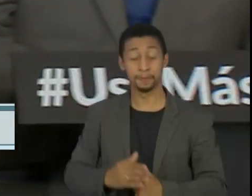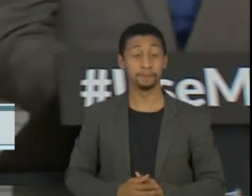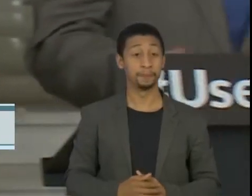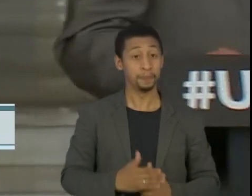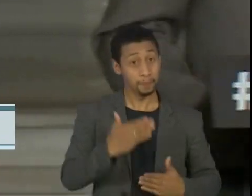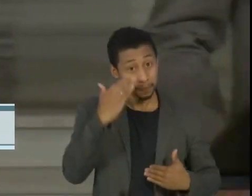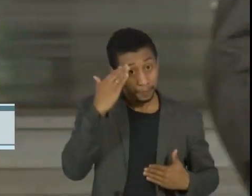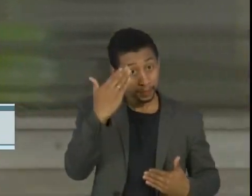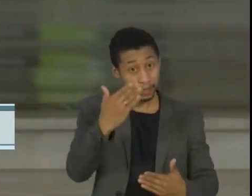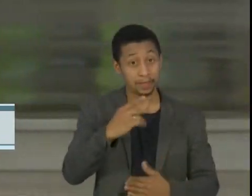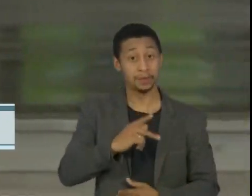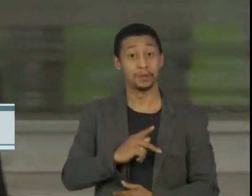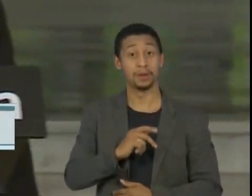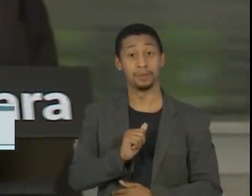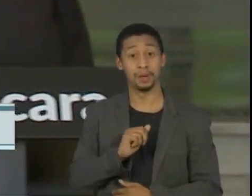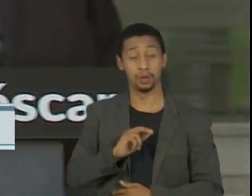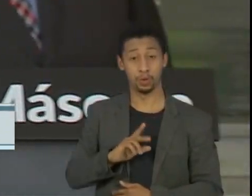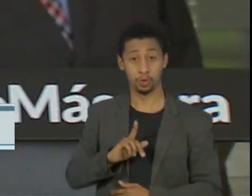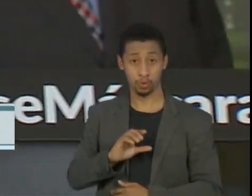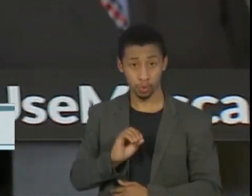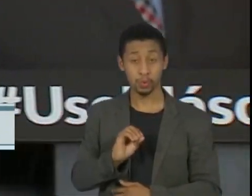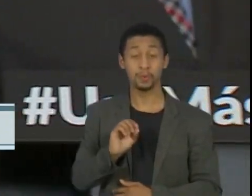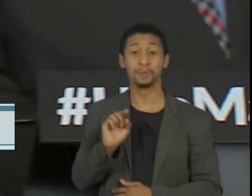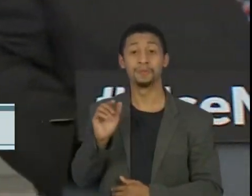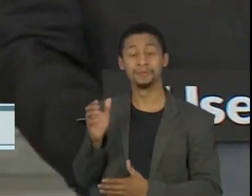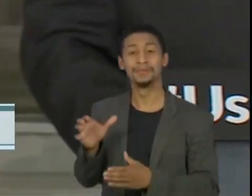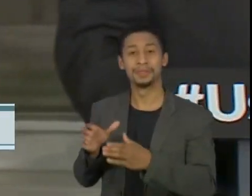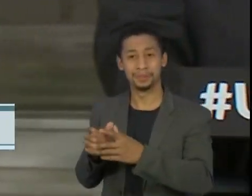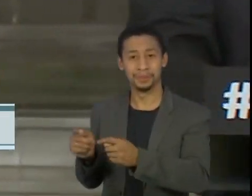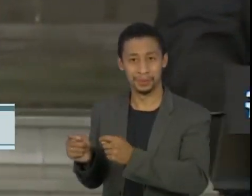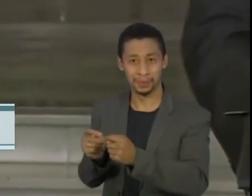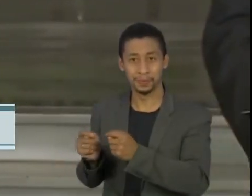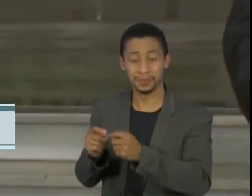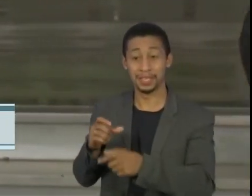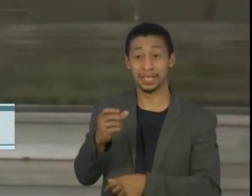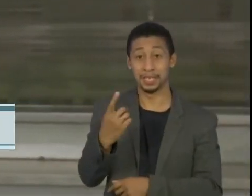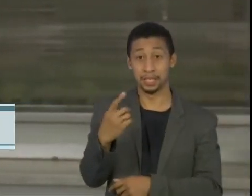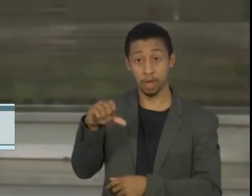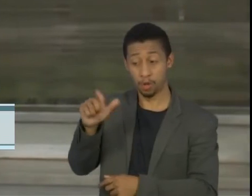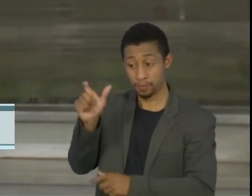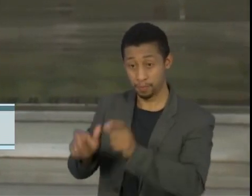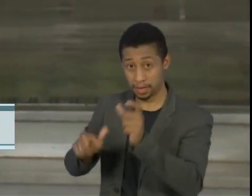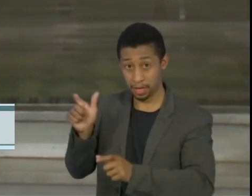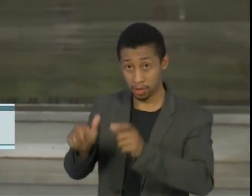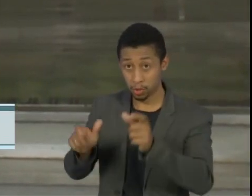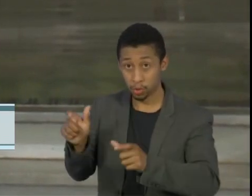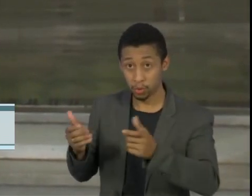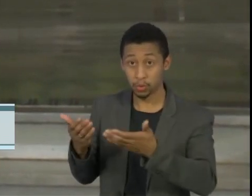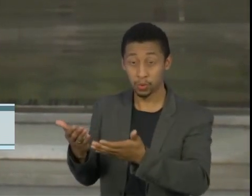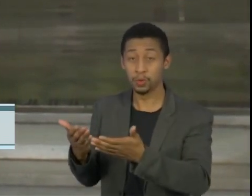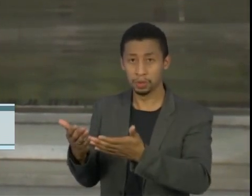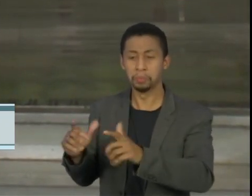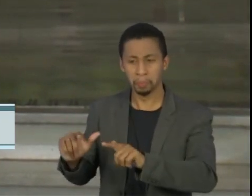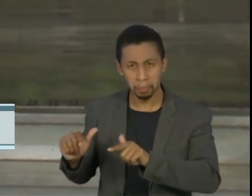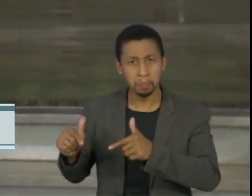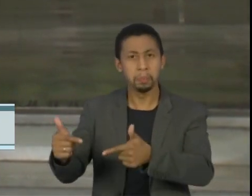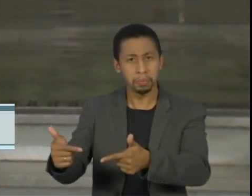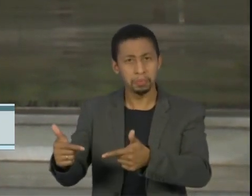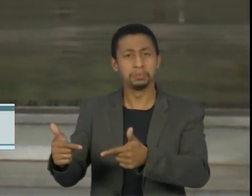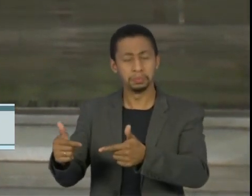desde o início, integrante do Comitê de Contingência, repito, tem 19 membros e que tem oferecido o seu esforço, o seu